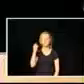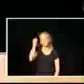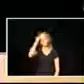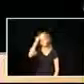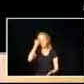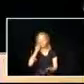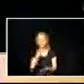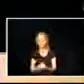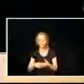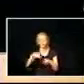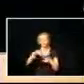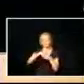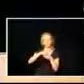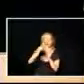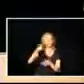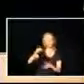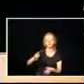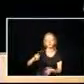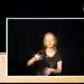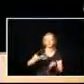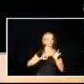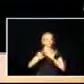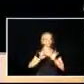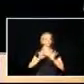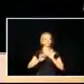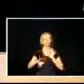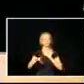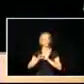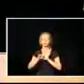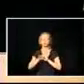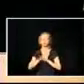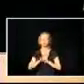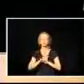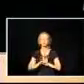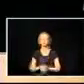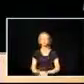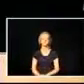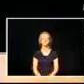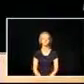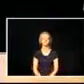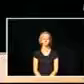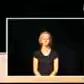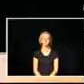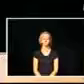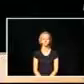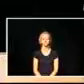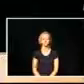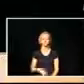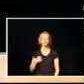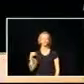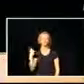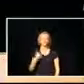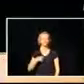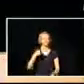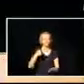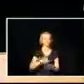públicos municipais. Esse é o meu único pesar. Nós cumprimos com a nossa obrigação